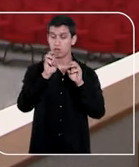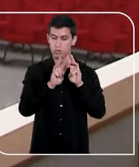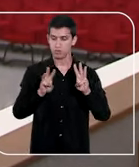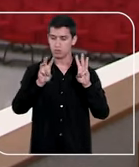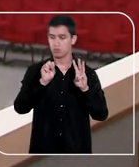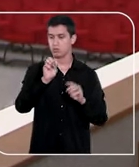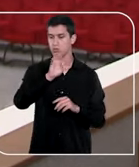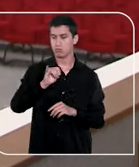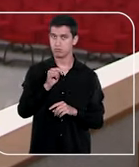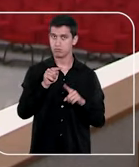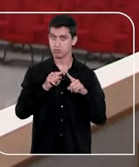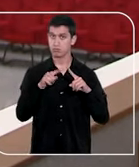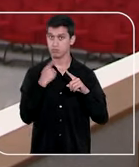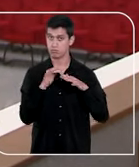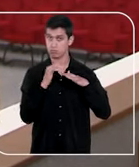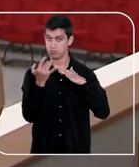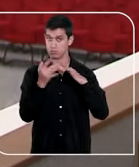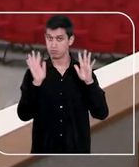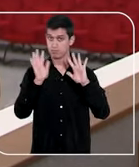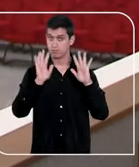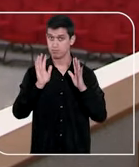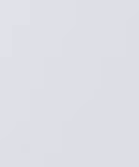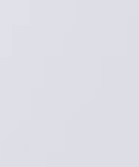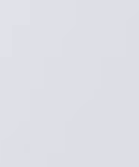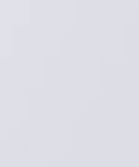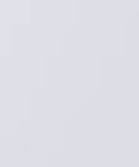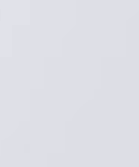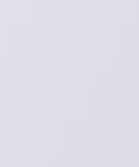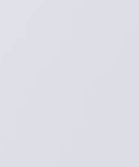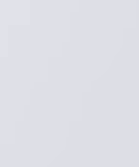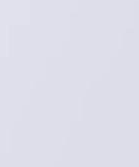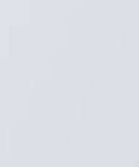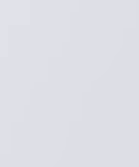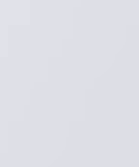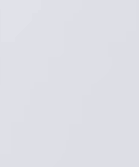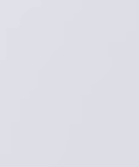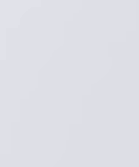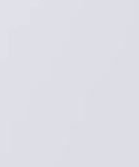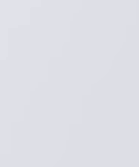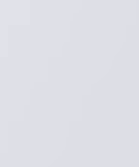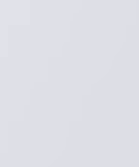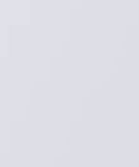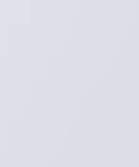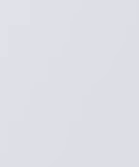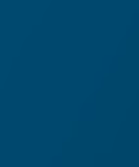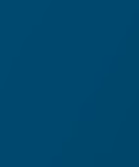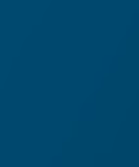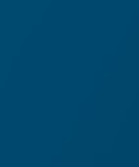STJ e nas nossas redes sociais. Até a próxima!